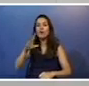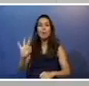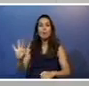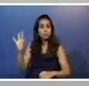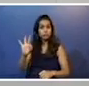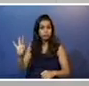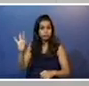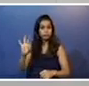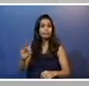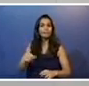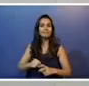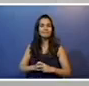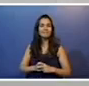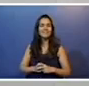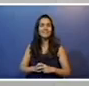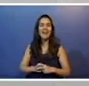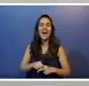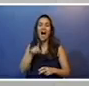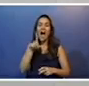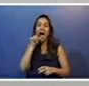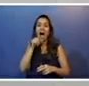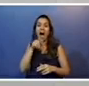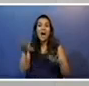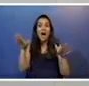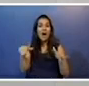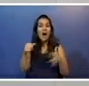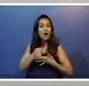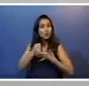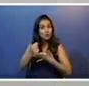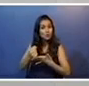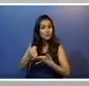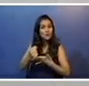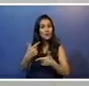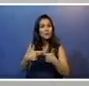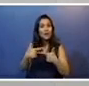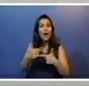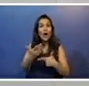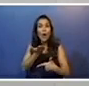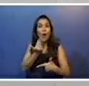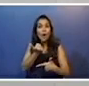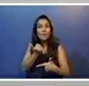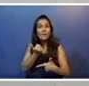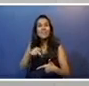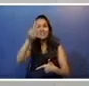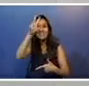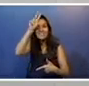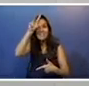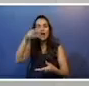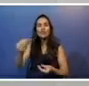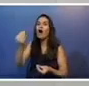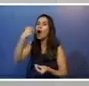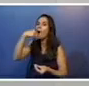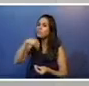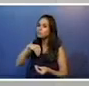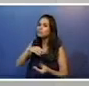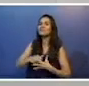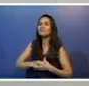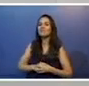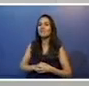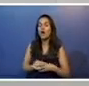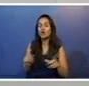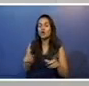tá? E as aves nos ajudam neste controle, porque elas se alimentam, tá? Desses